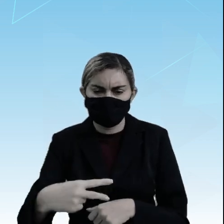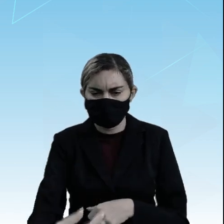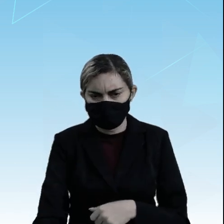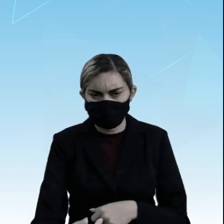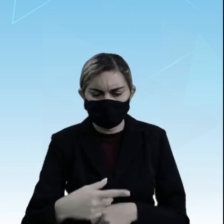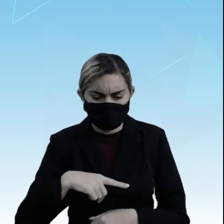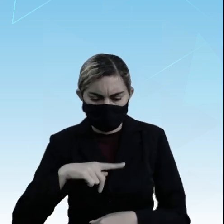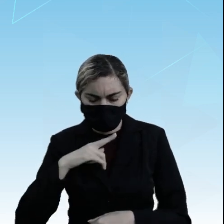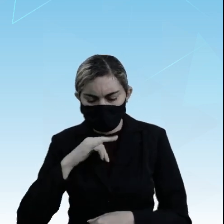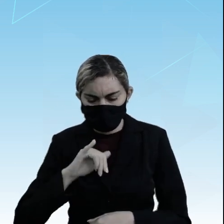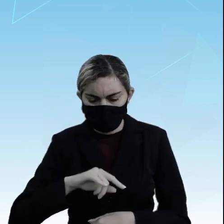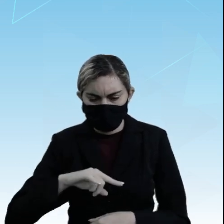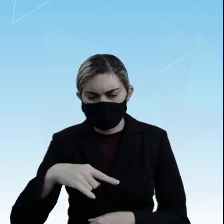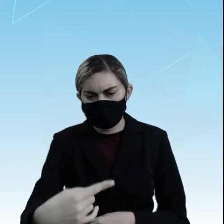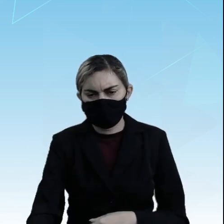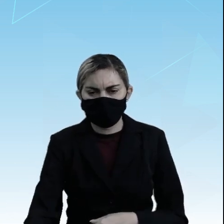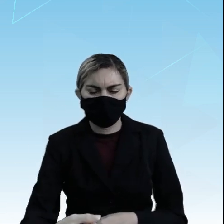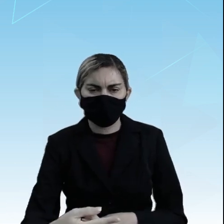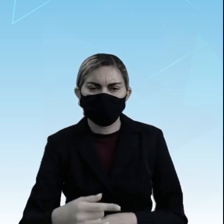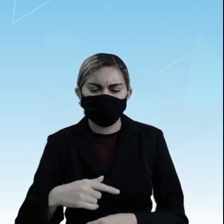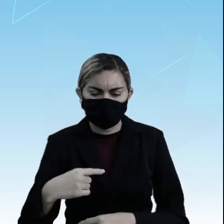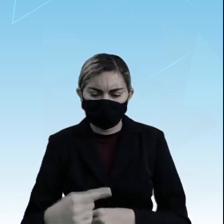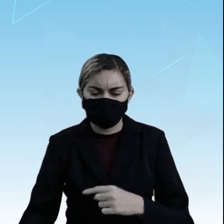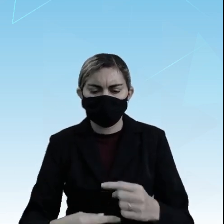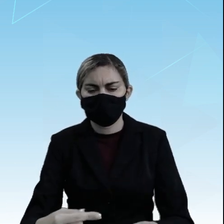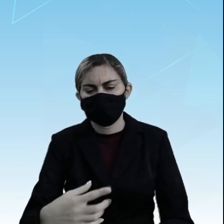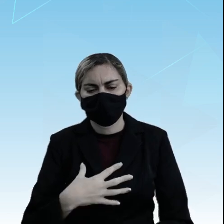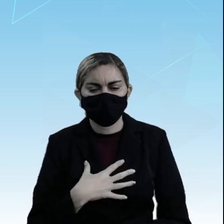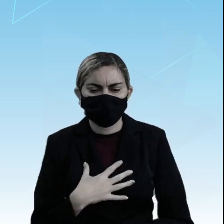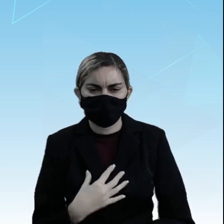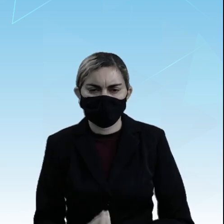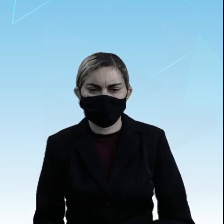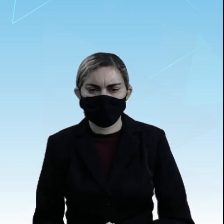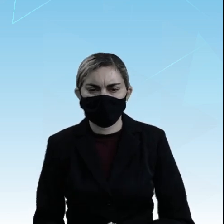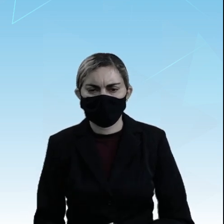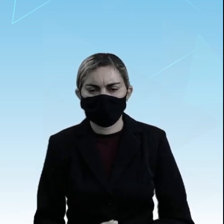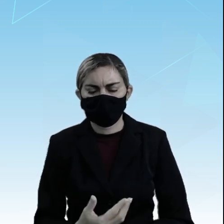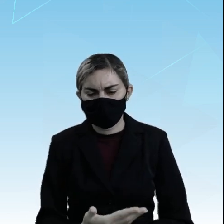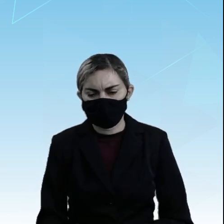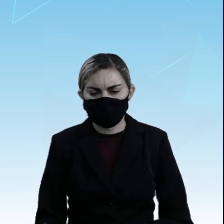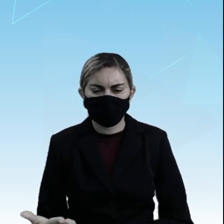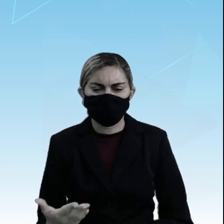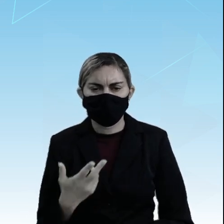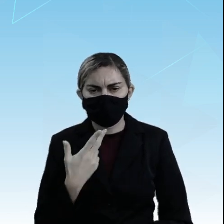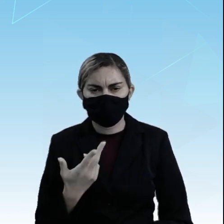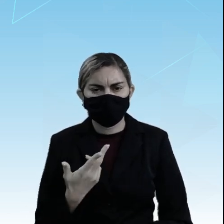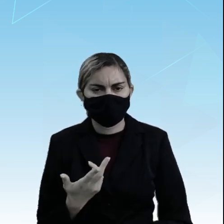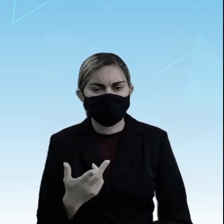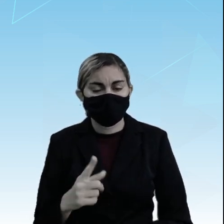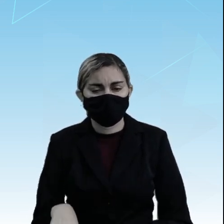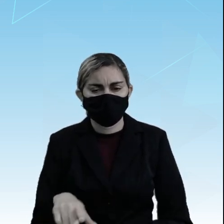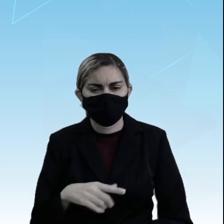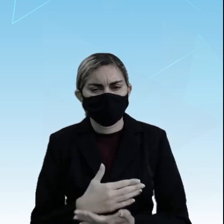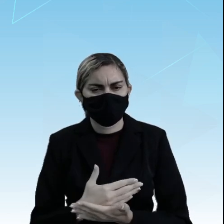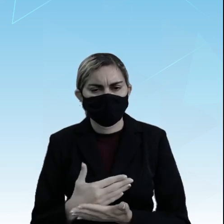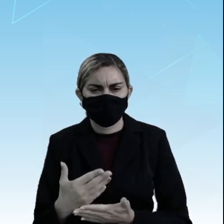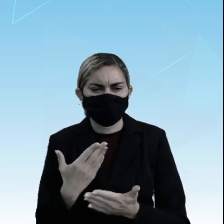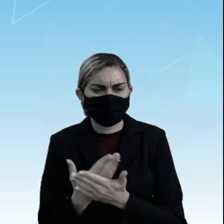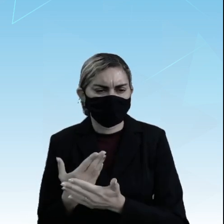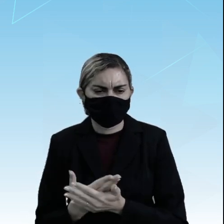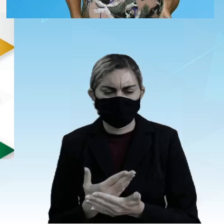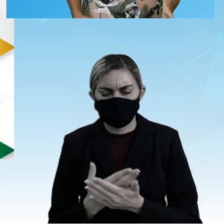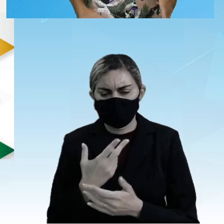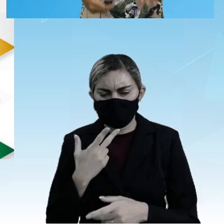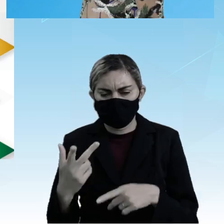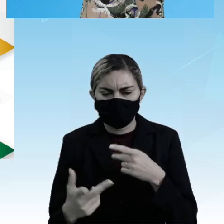do pai, para outra geração, que seria o filho. E ele dizia que, quando ele começou a estudar, ele